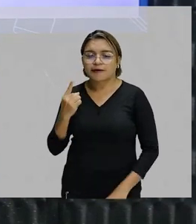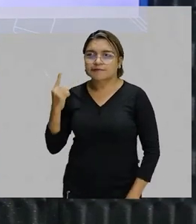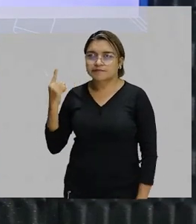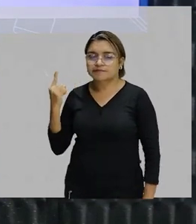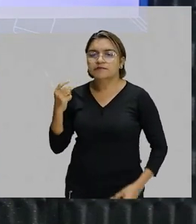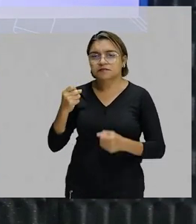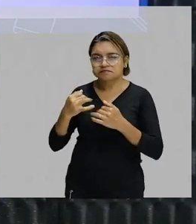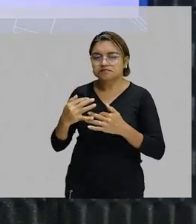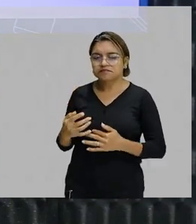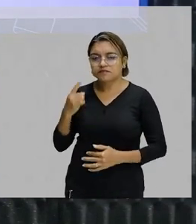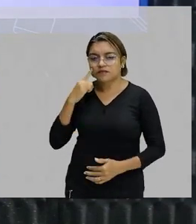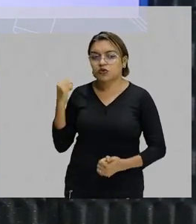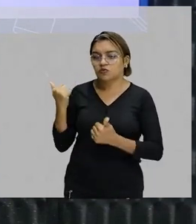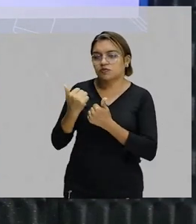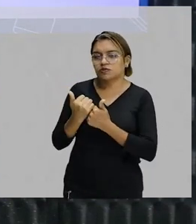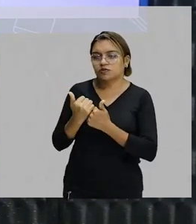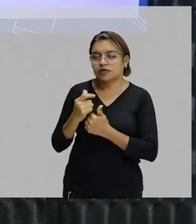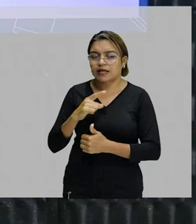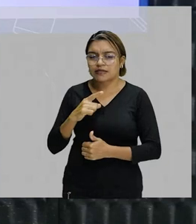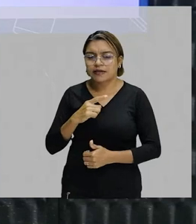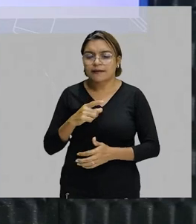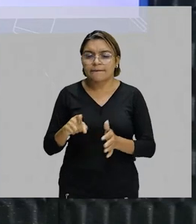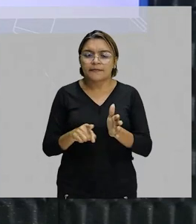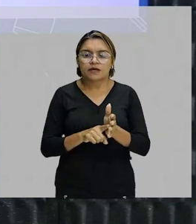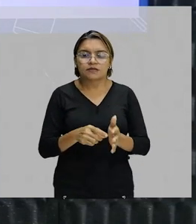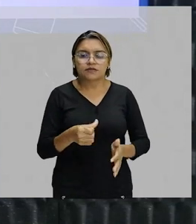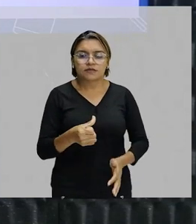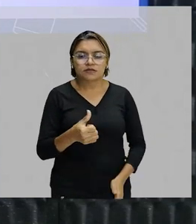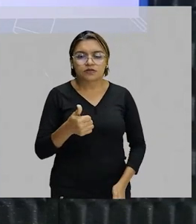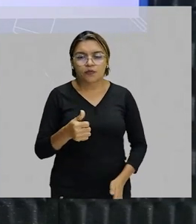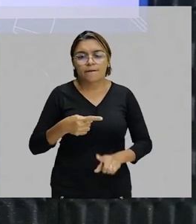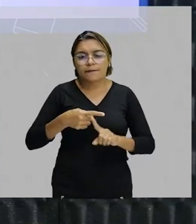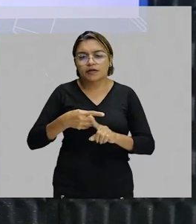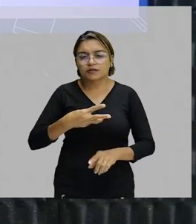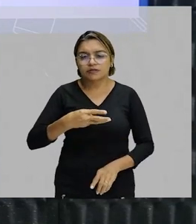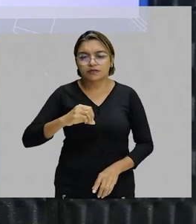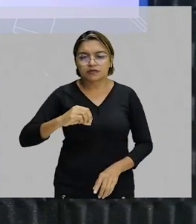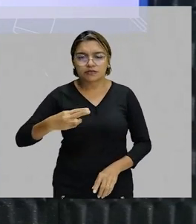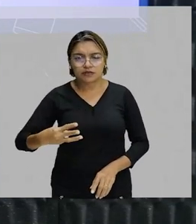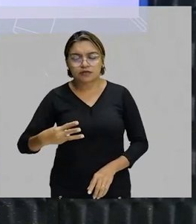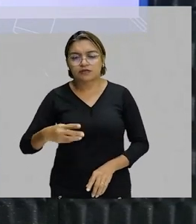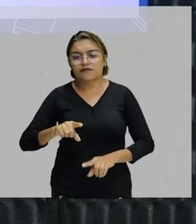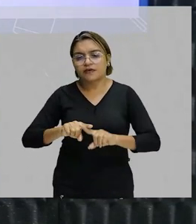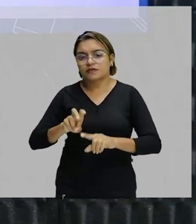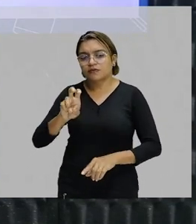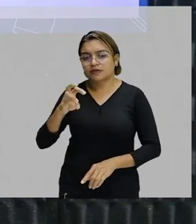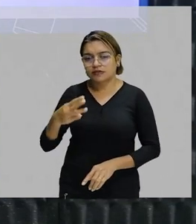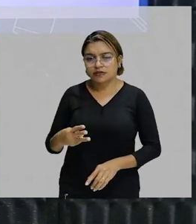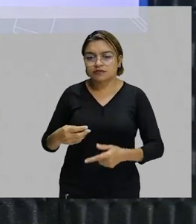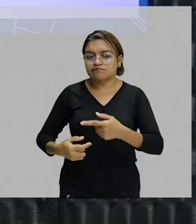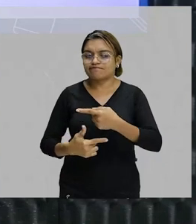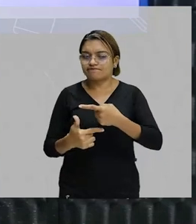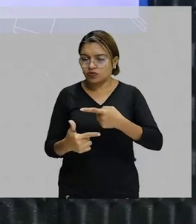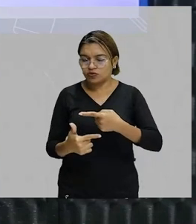di 2 substituindo eu tenho -61 + 303 x 53 di 2